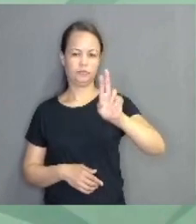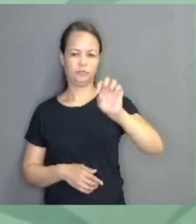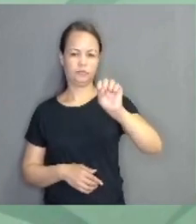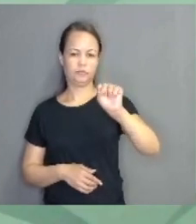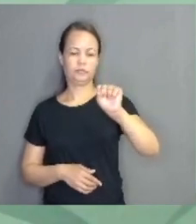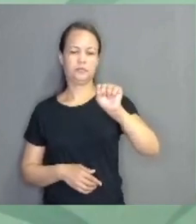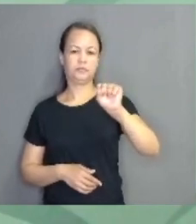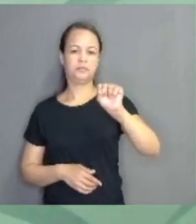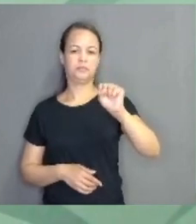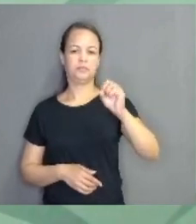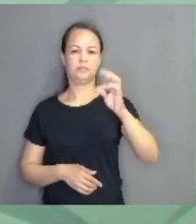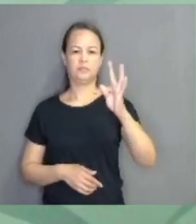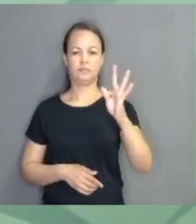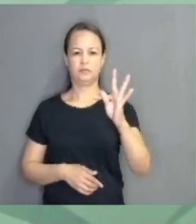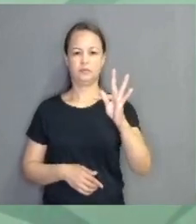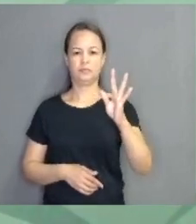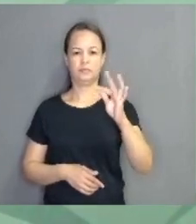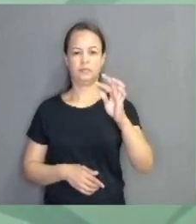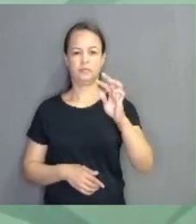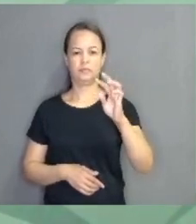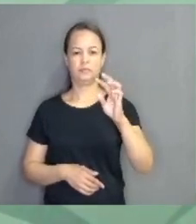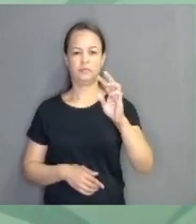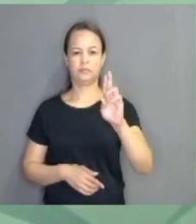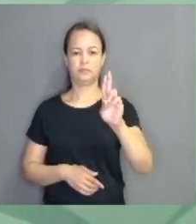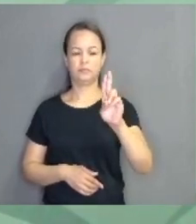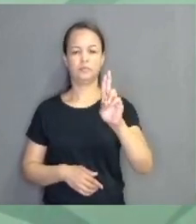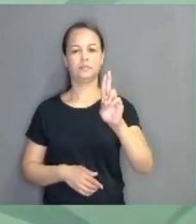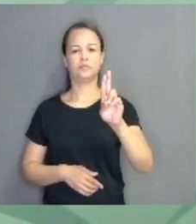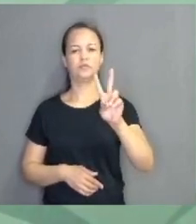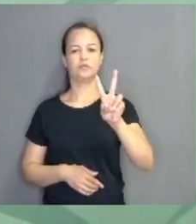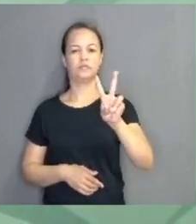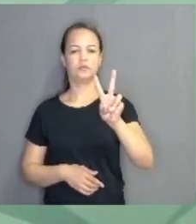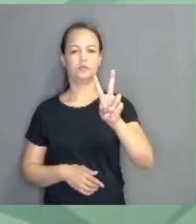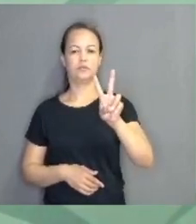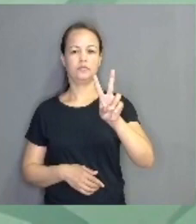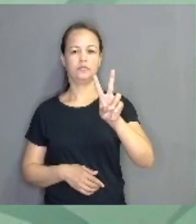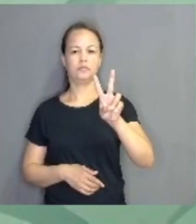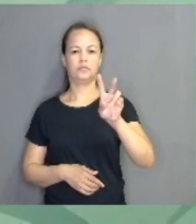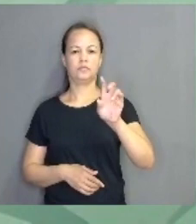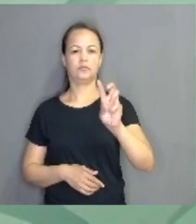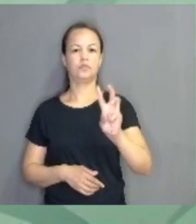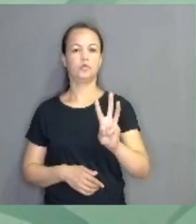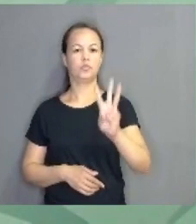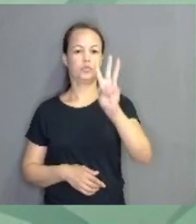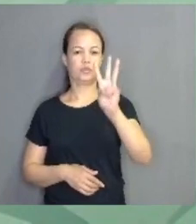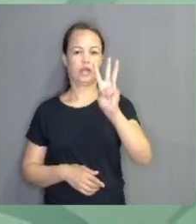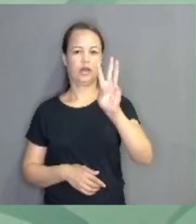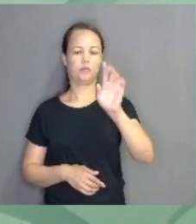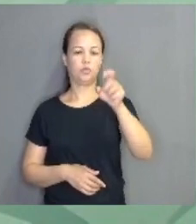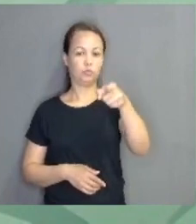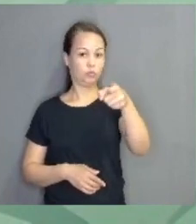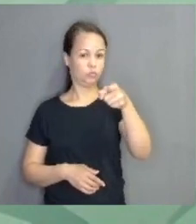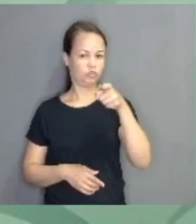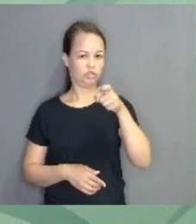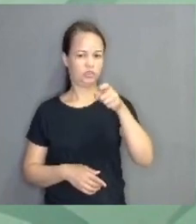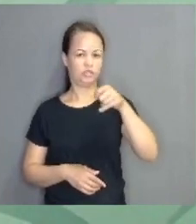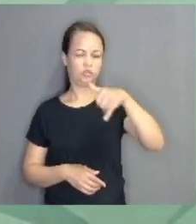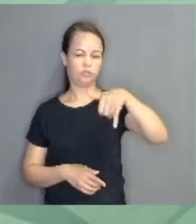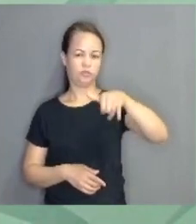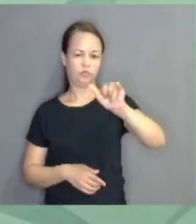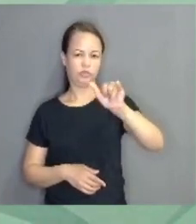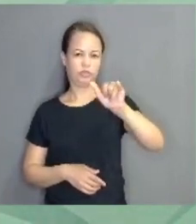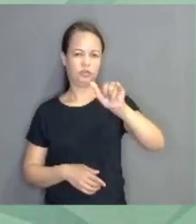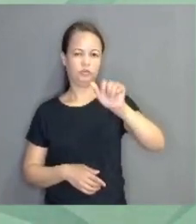R, o S, o T, o U, o V, o W, o X, o